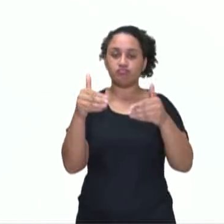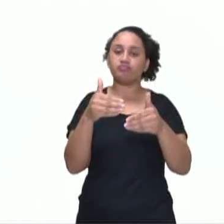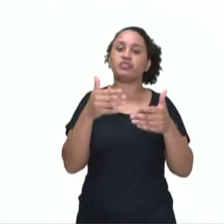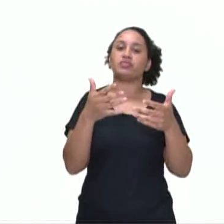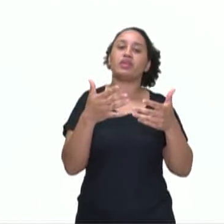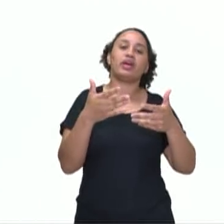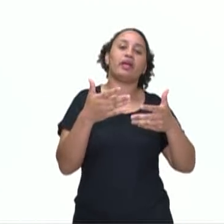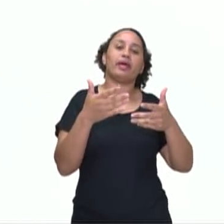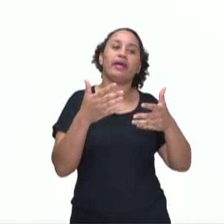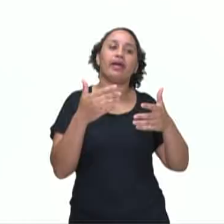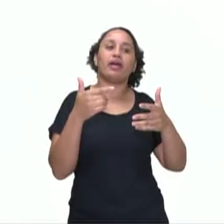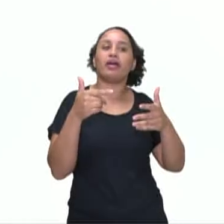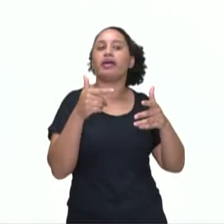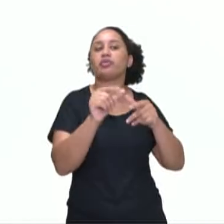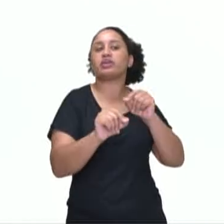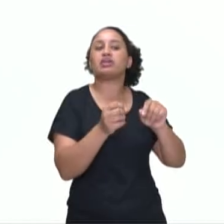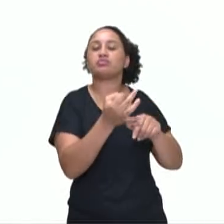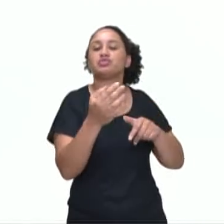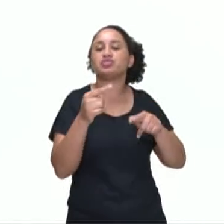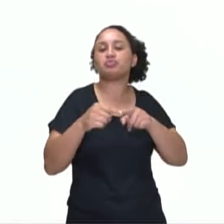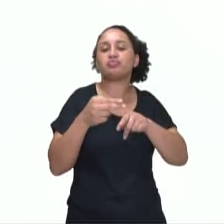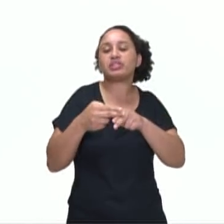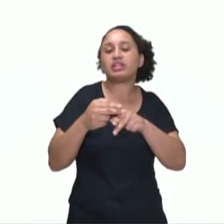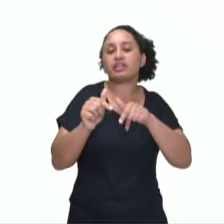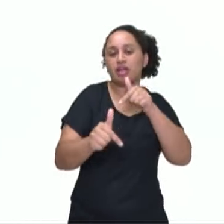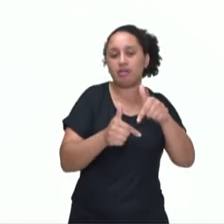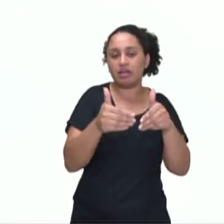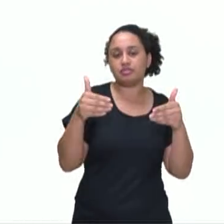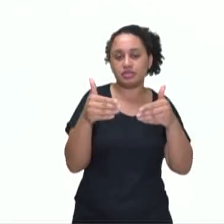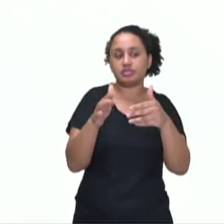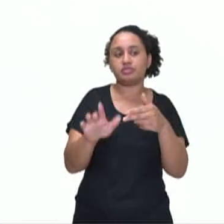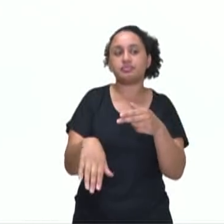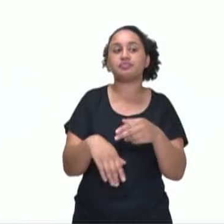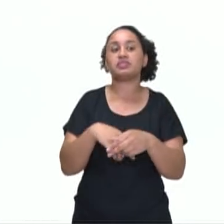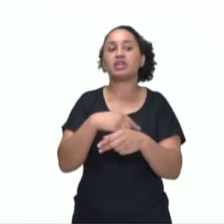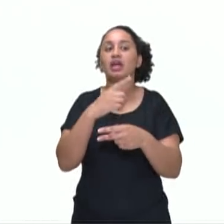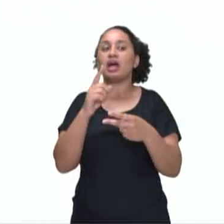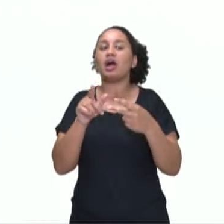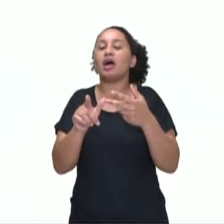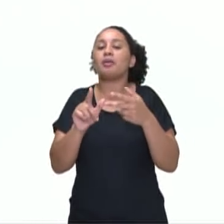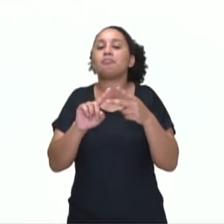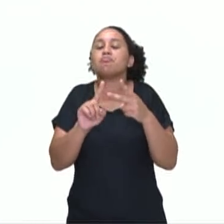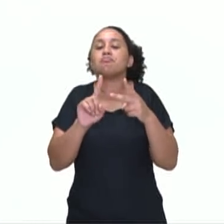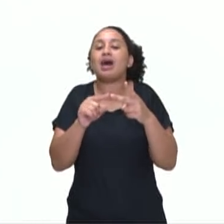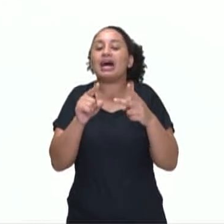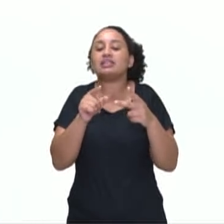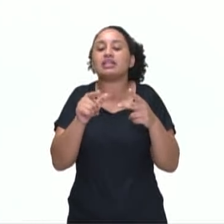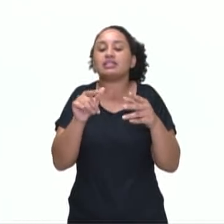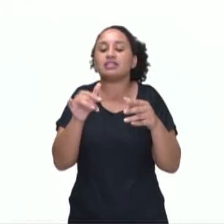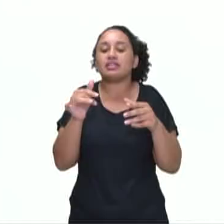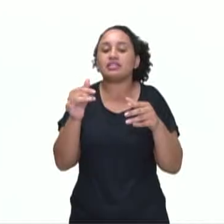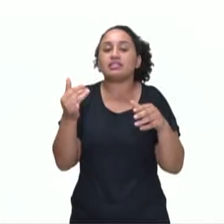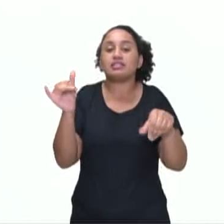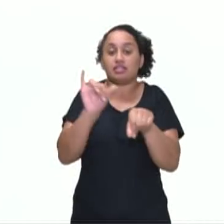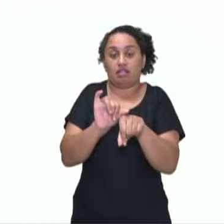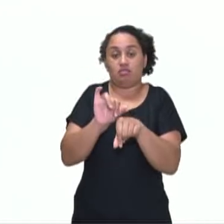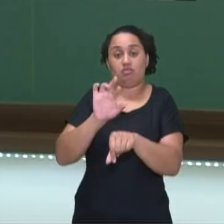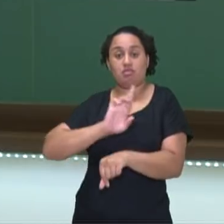curtume, serralheria, fundição. Então, Oió. Já essa chamada capital